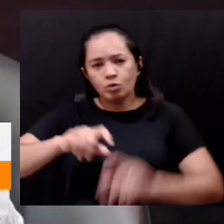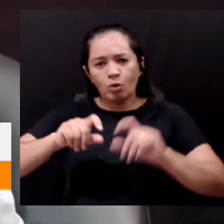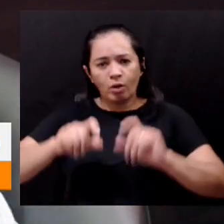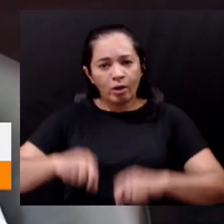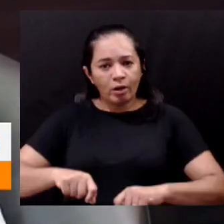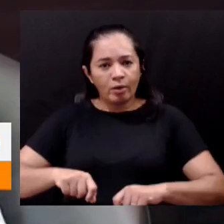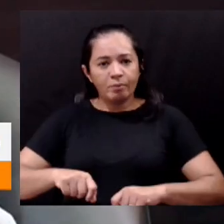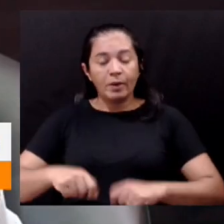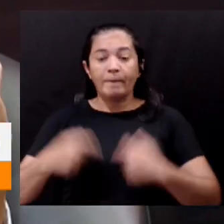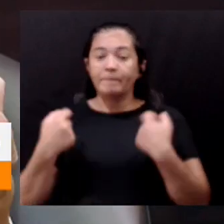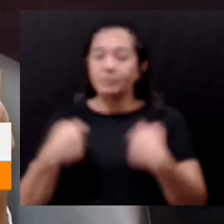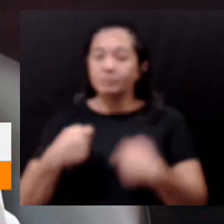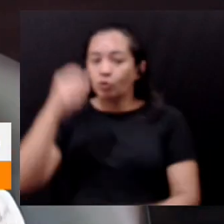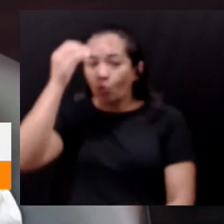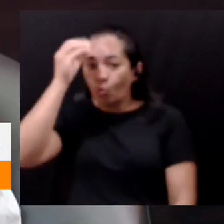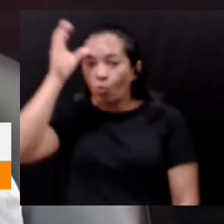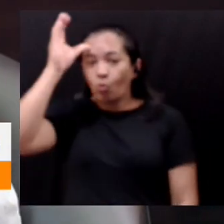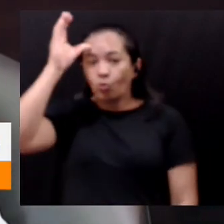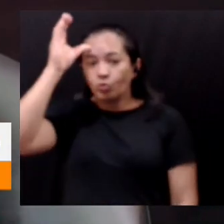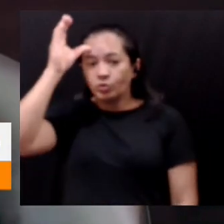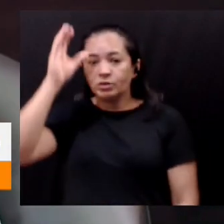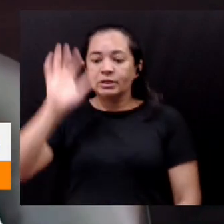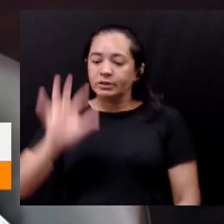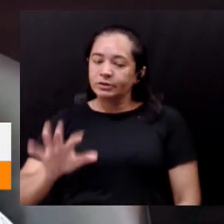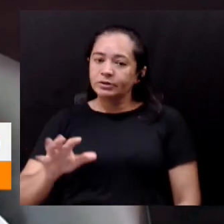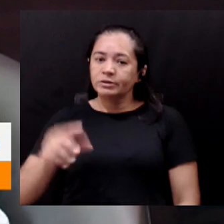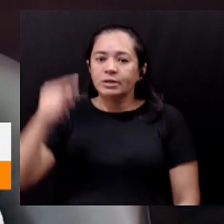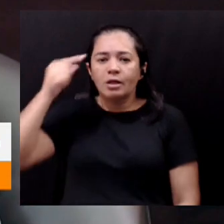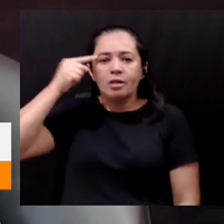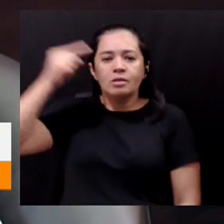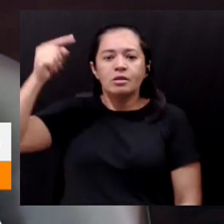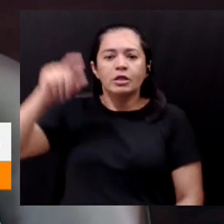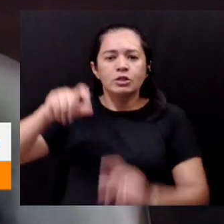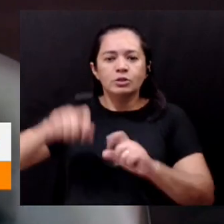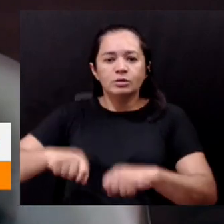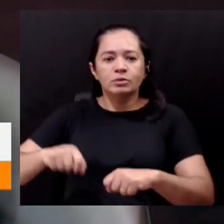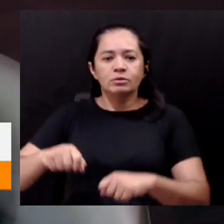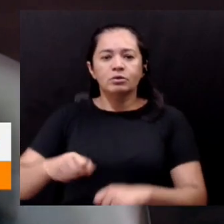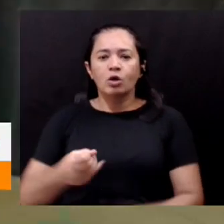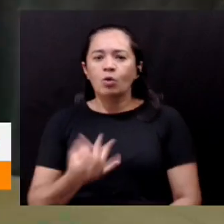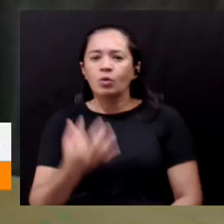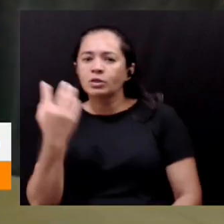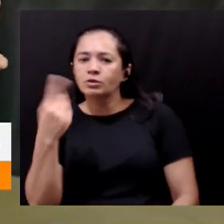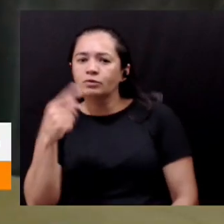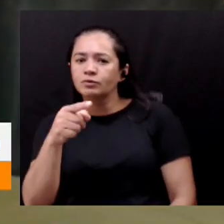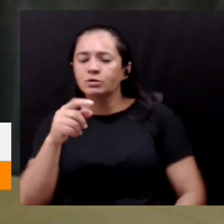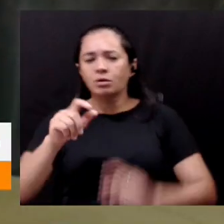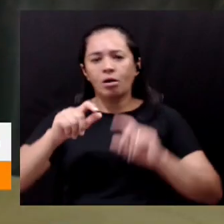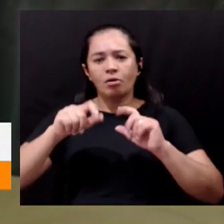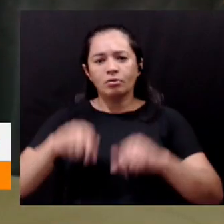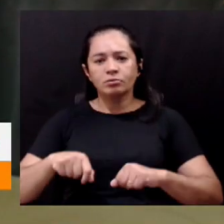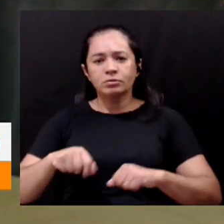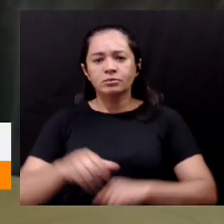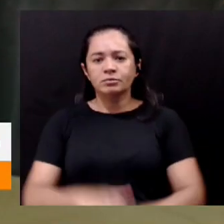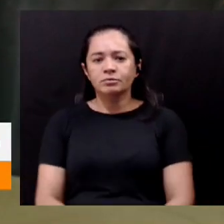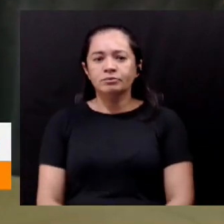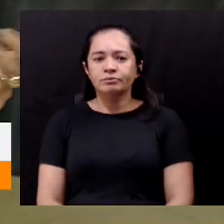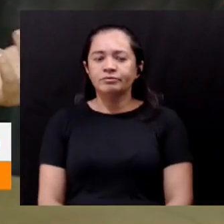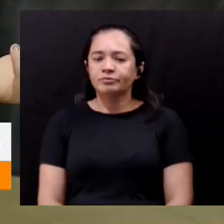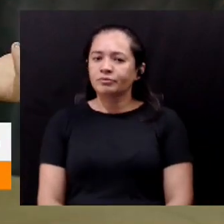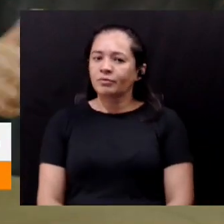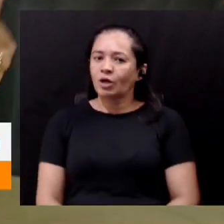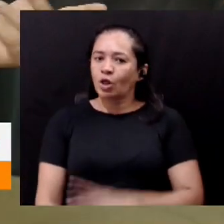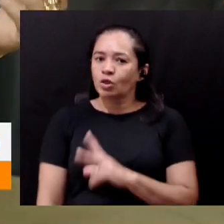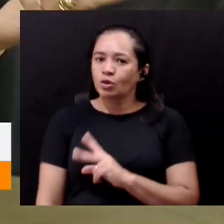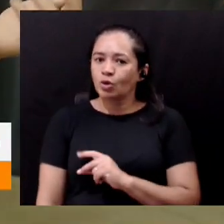mesmo é justamente isso, ter a ideia de capacidade, o quanto você é capaz. Muito bem, essa sua fala me lembra bem,